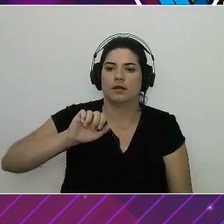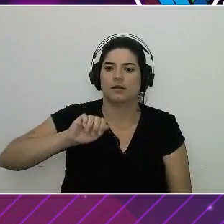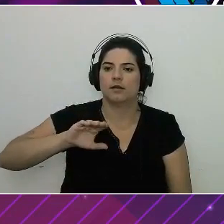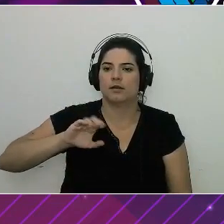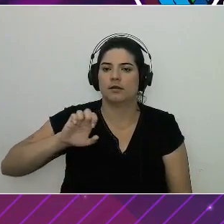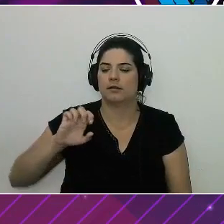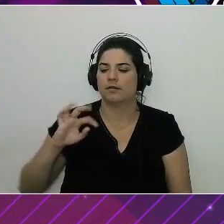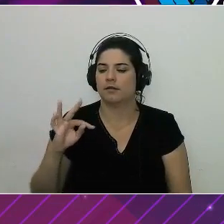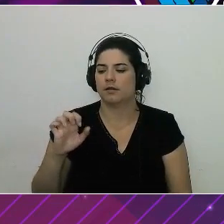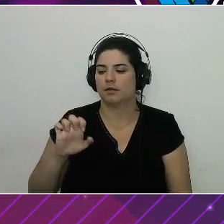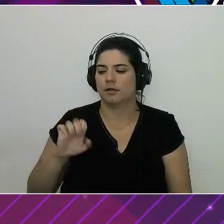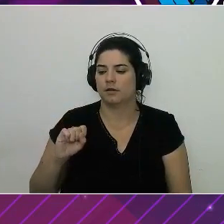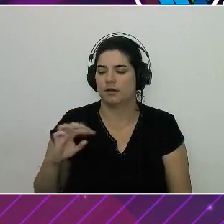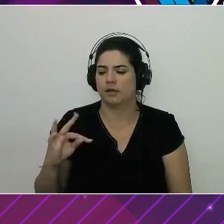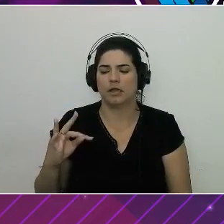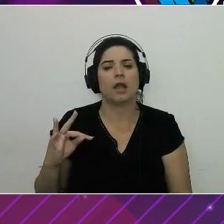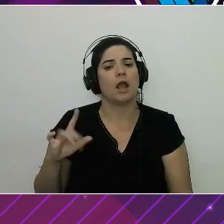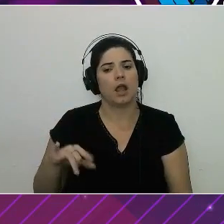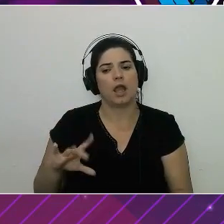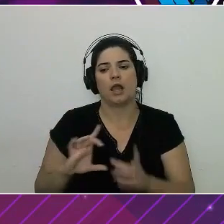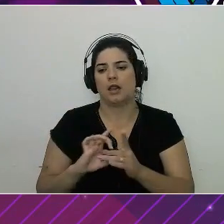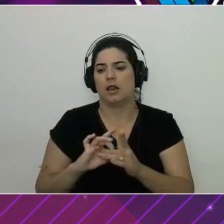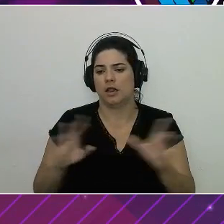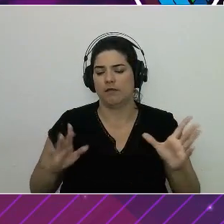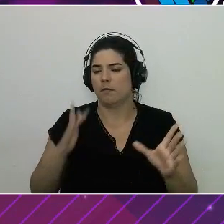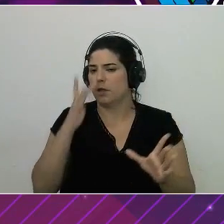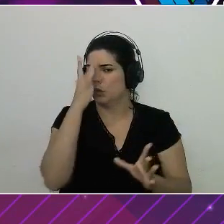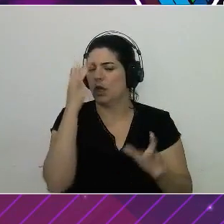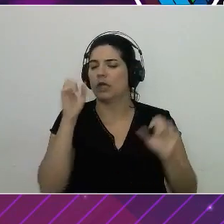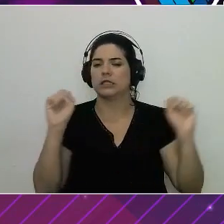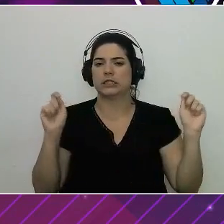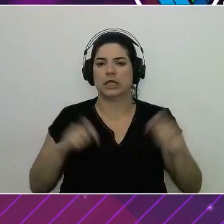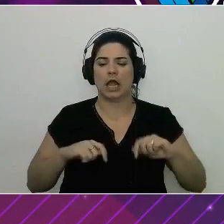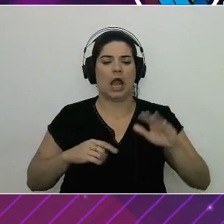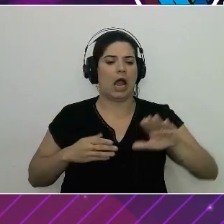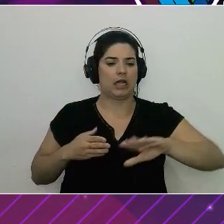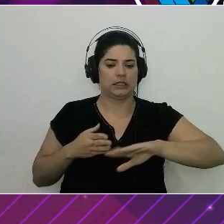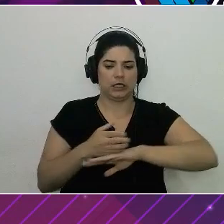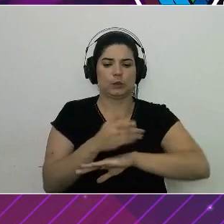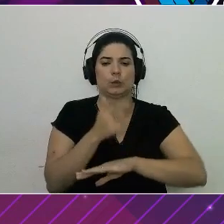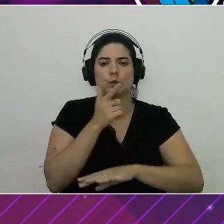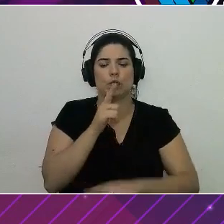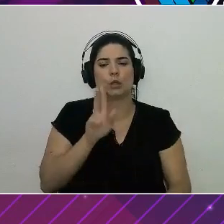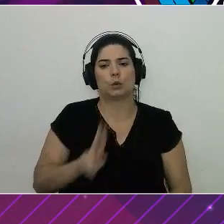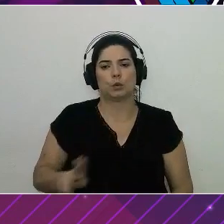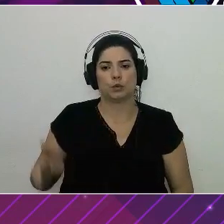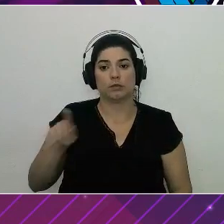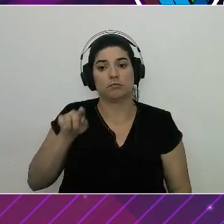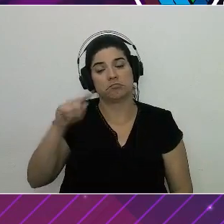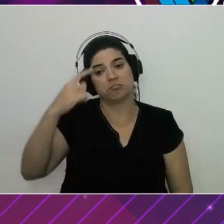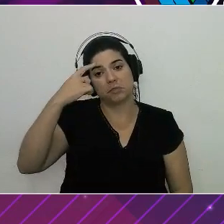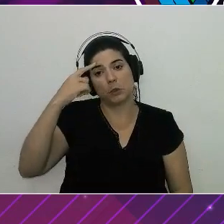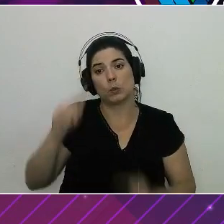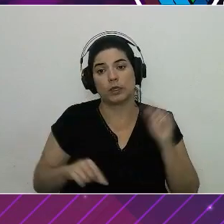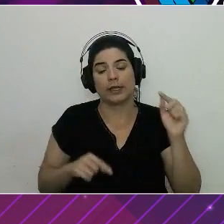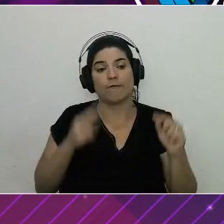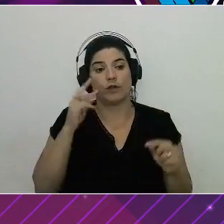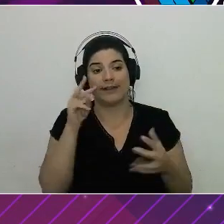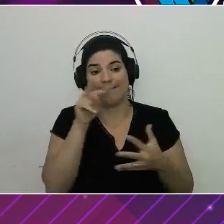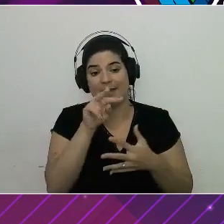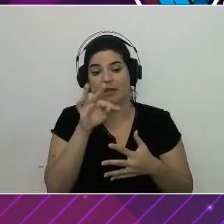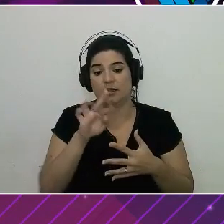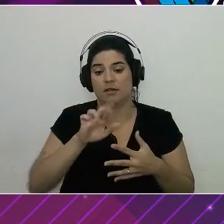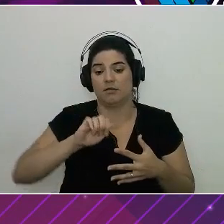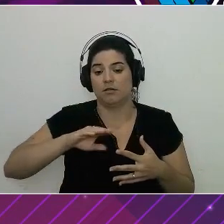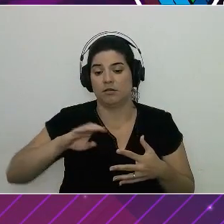consegue acessar e usar. E ela tem essa ideia de você olhar os traces e conseguir